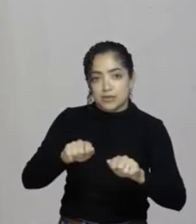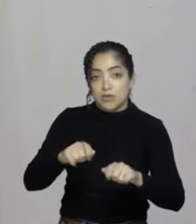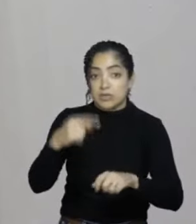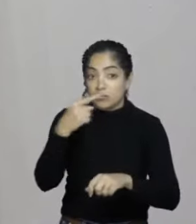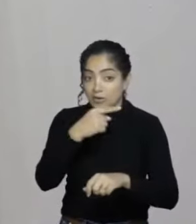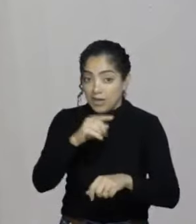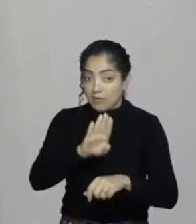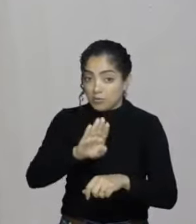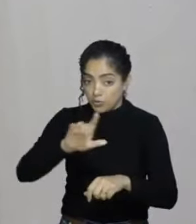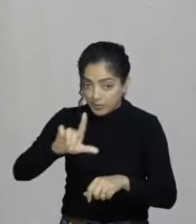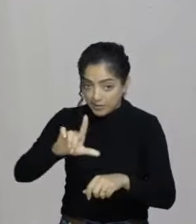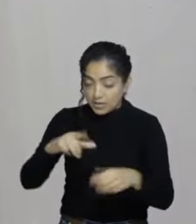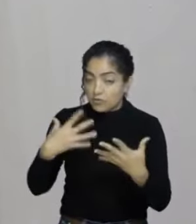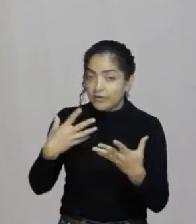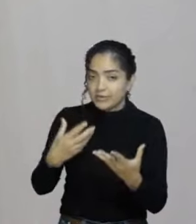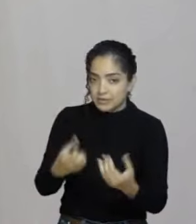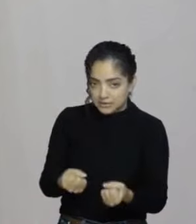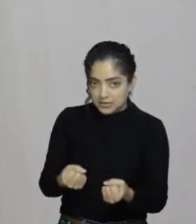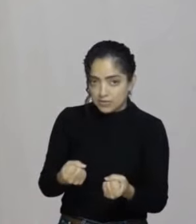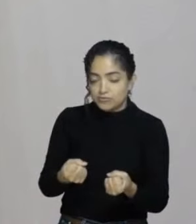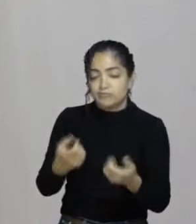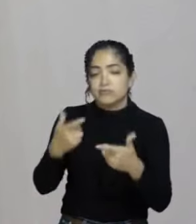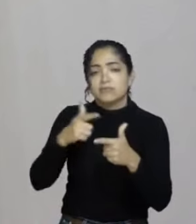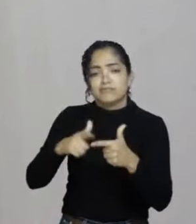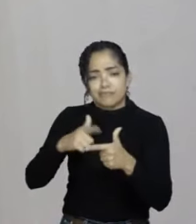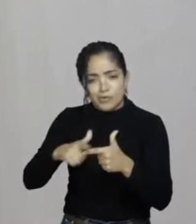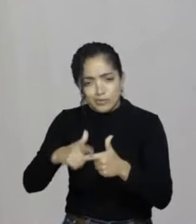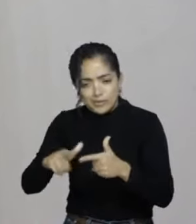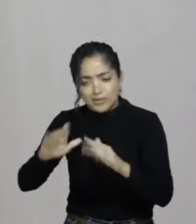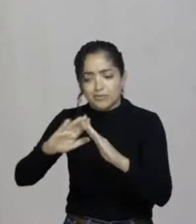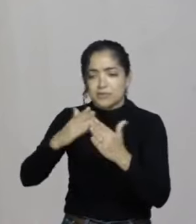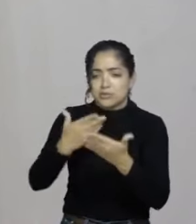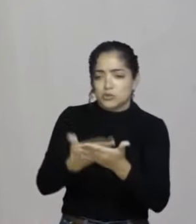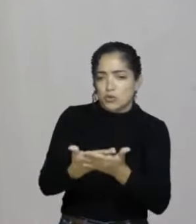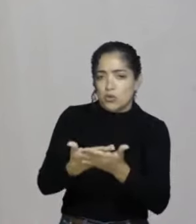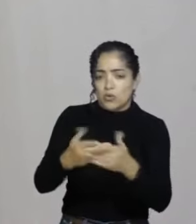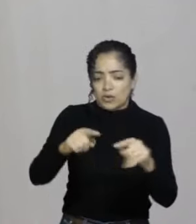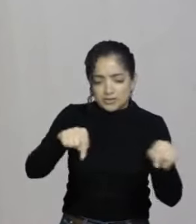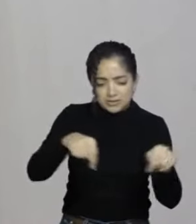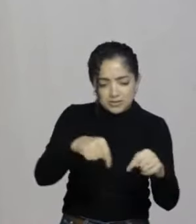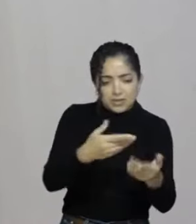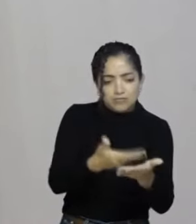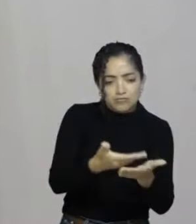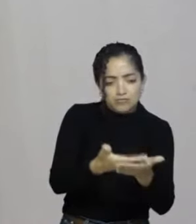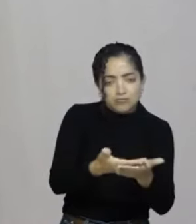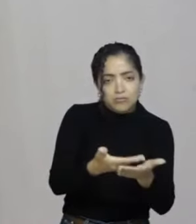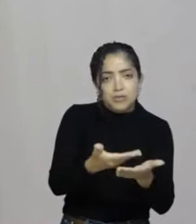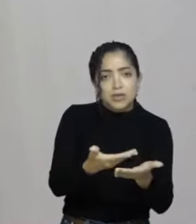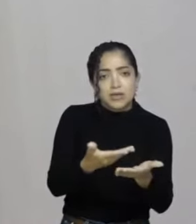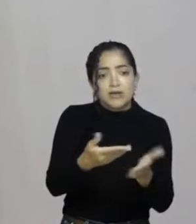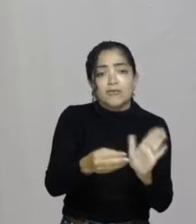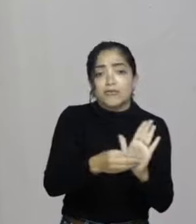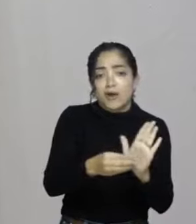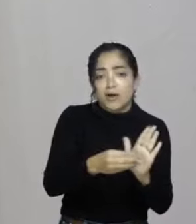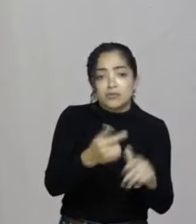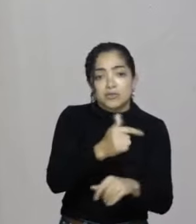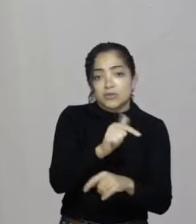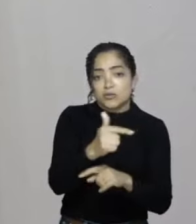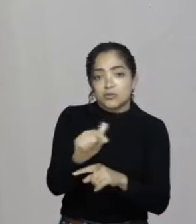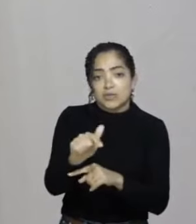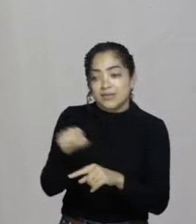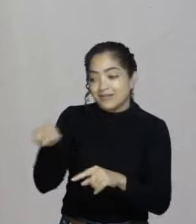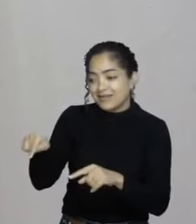porque nós temos esse problema nós temos problemas de escolas a sala de aula Municipal faltando e ociosidade